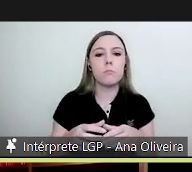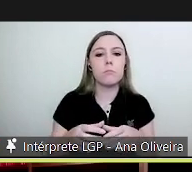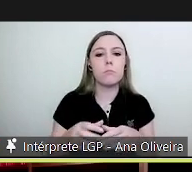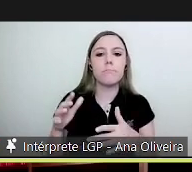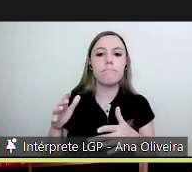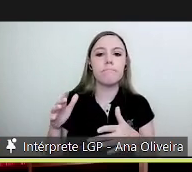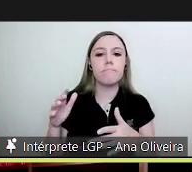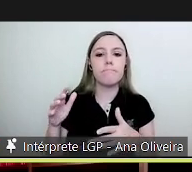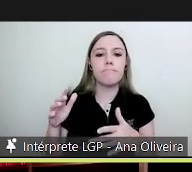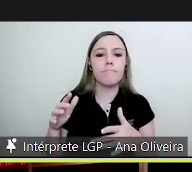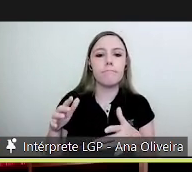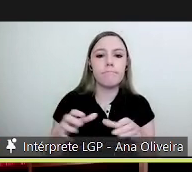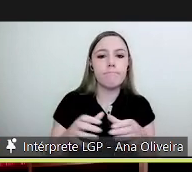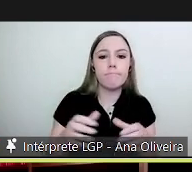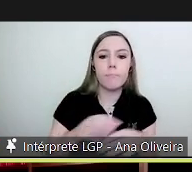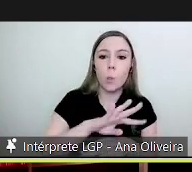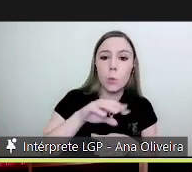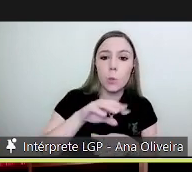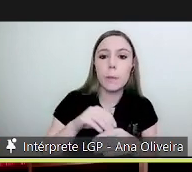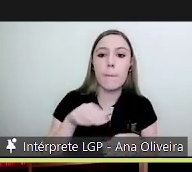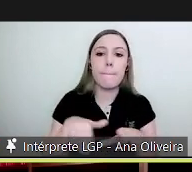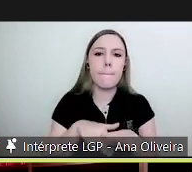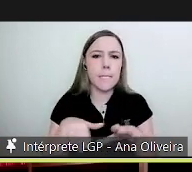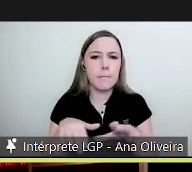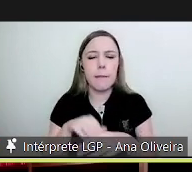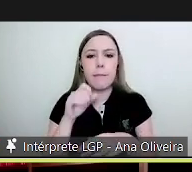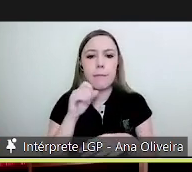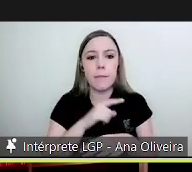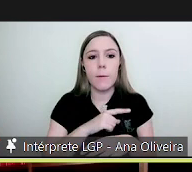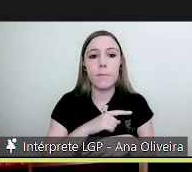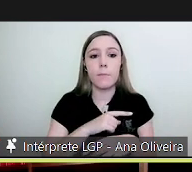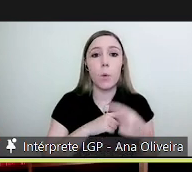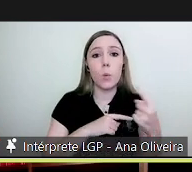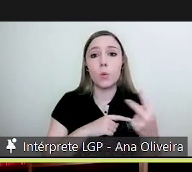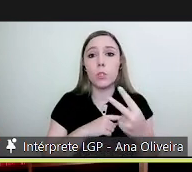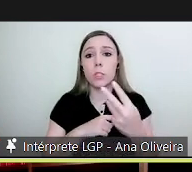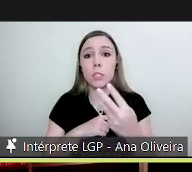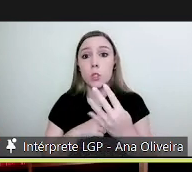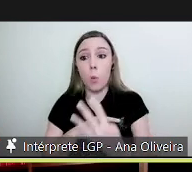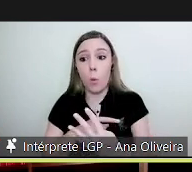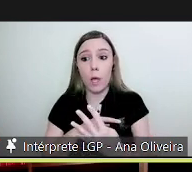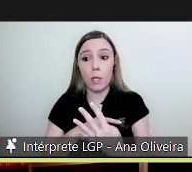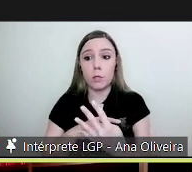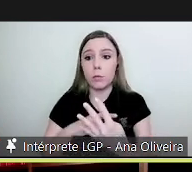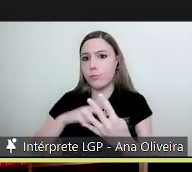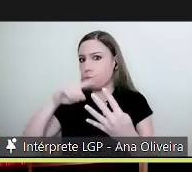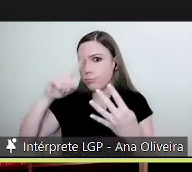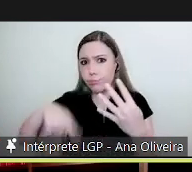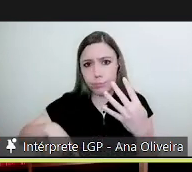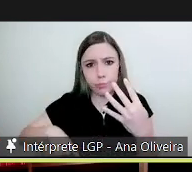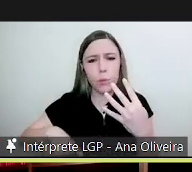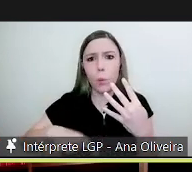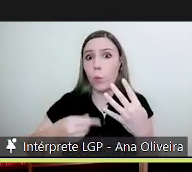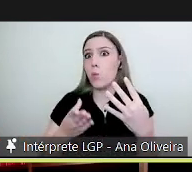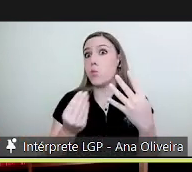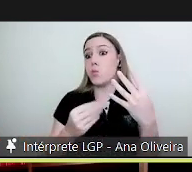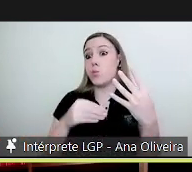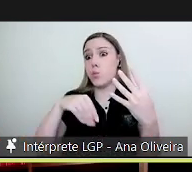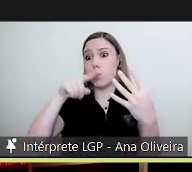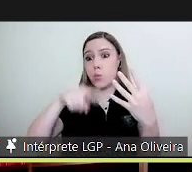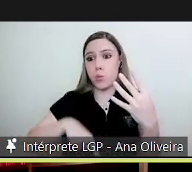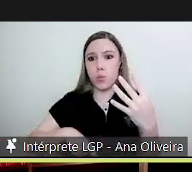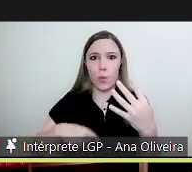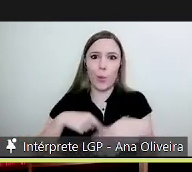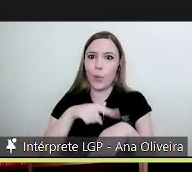momentos de participação e inclusão, enfim, meta 1, 2, 3, 4 e por aí adiante, são tantas, não vou, porque não